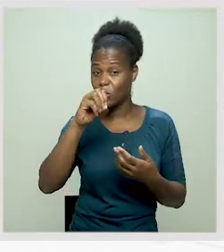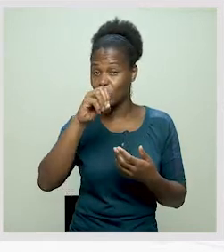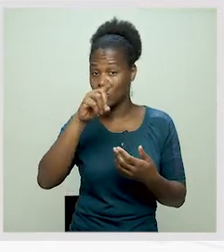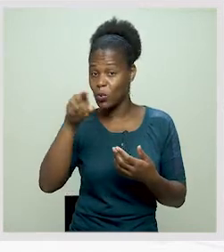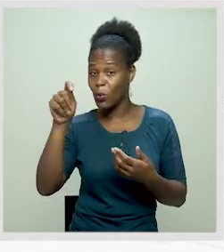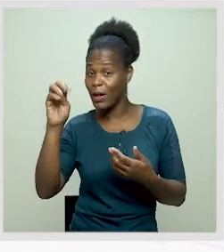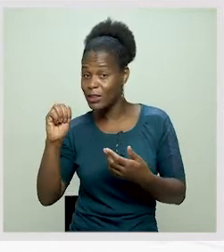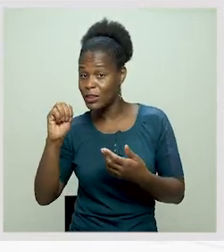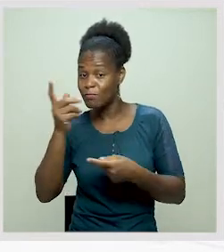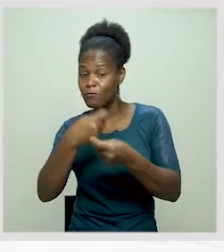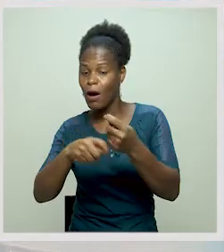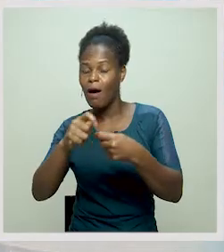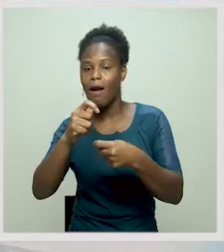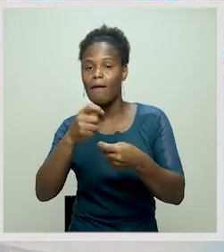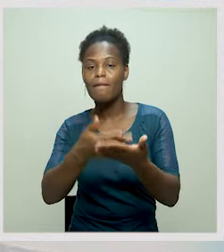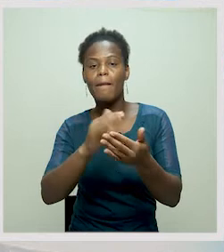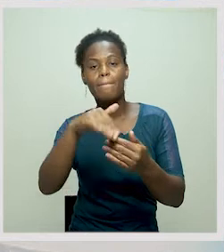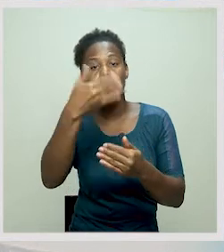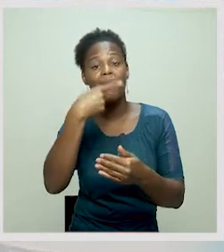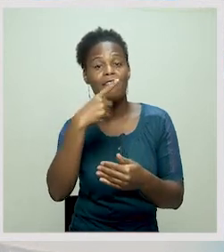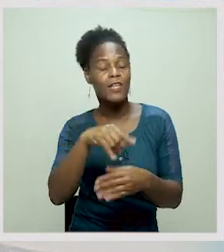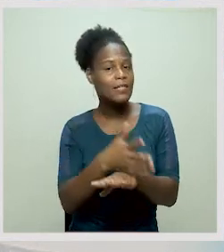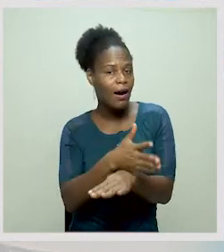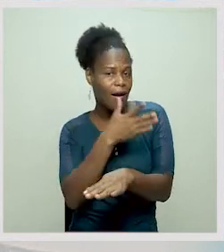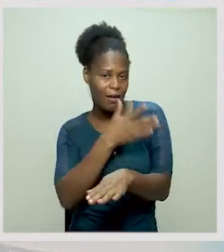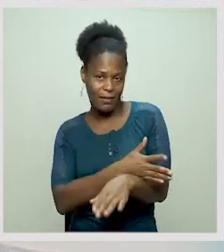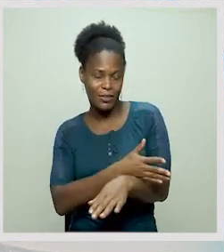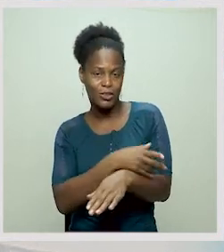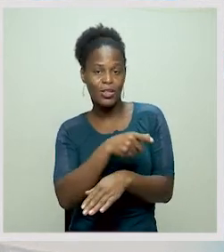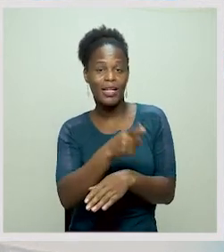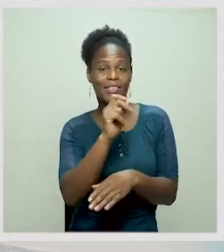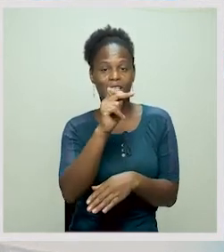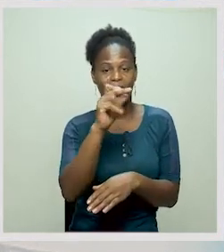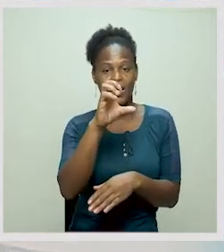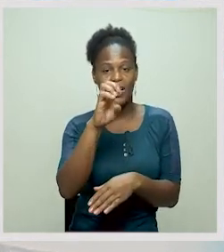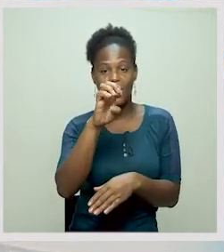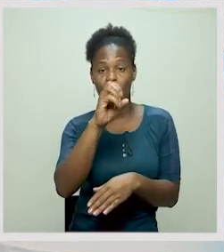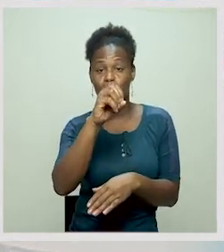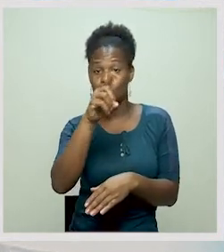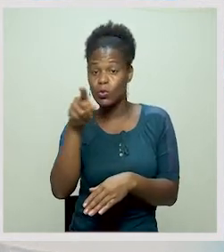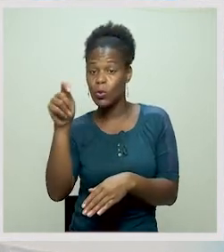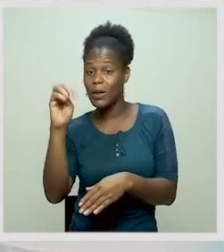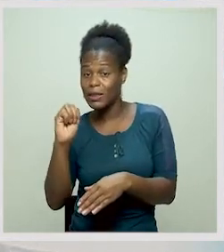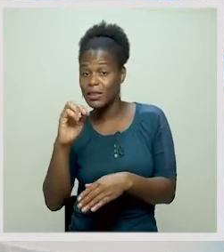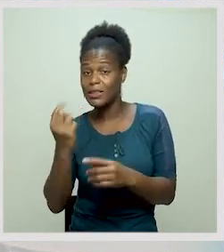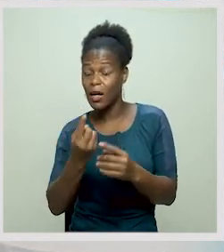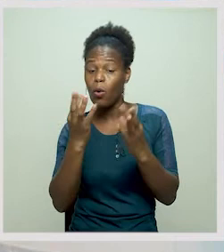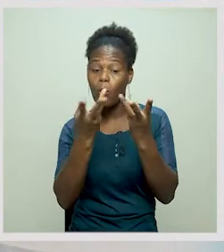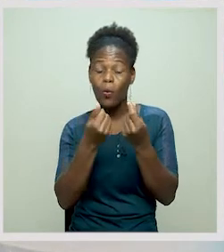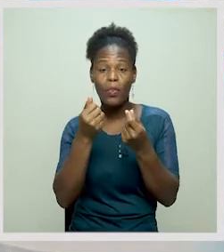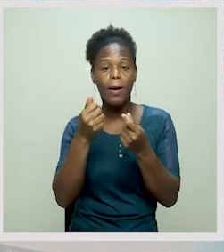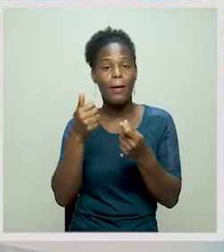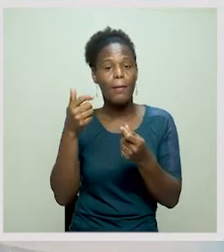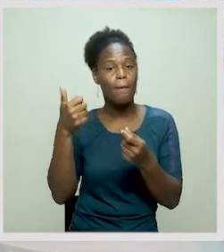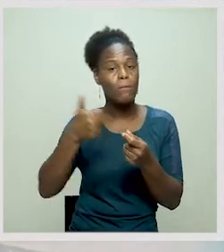pela primeira vez, antes ainda de essas ações e obrigações serem cotadas na Bolsa de